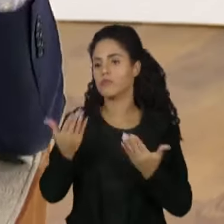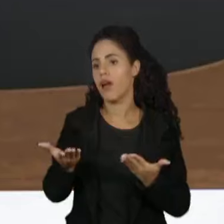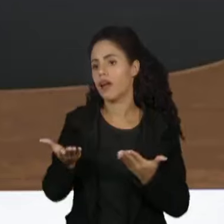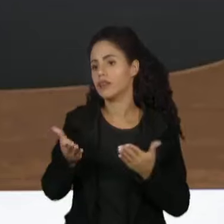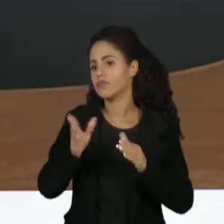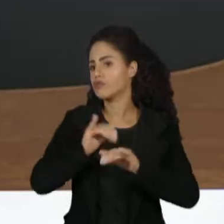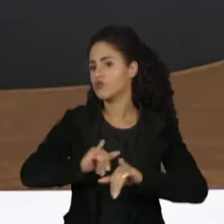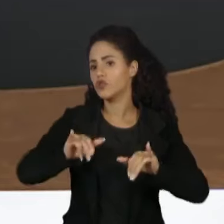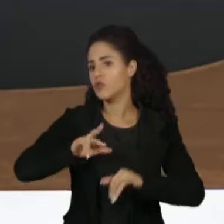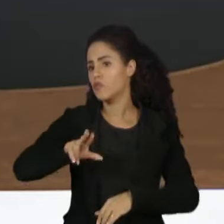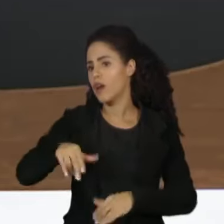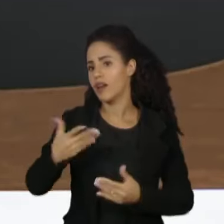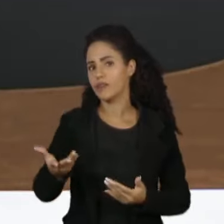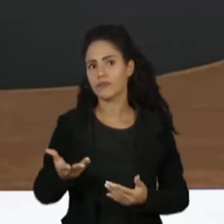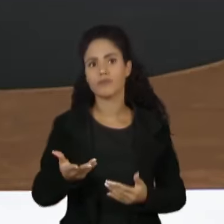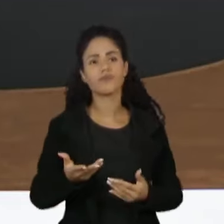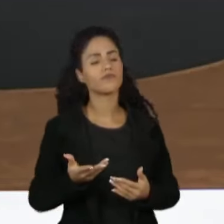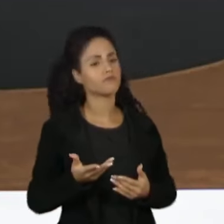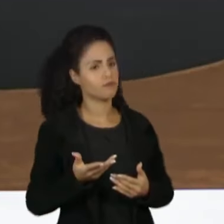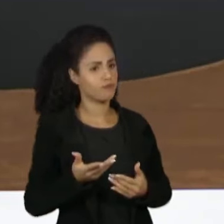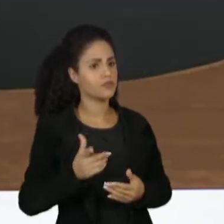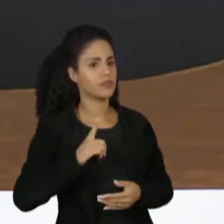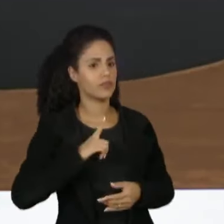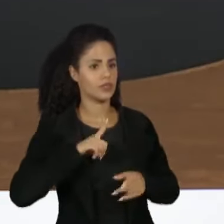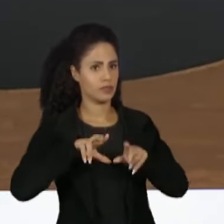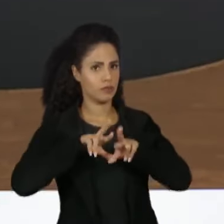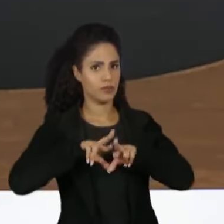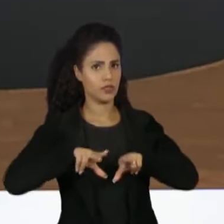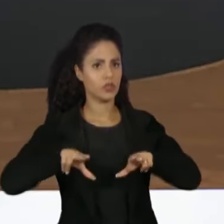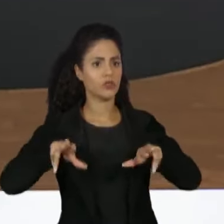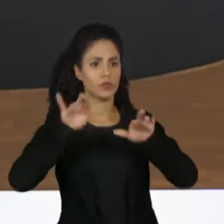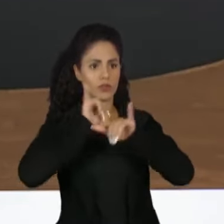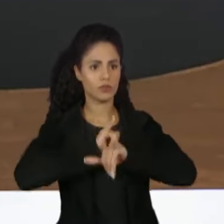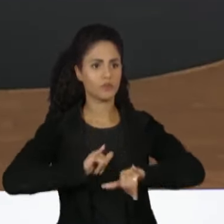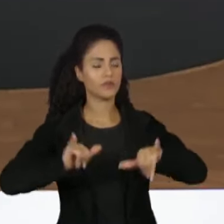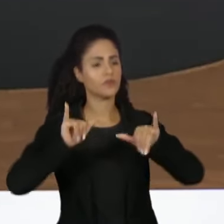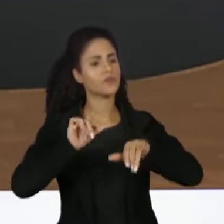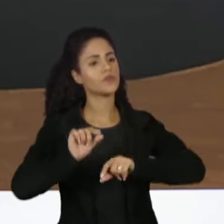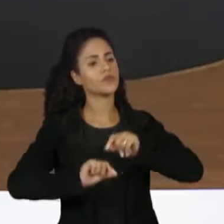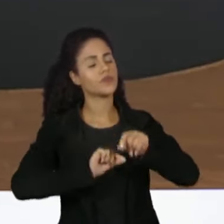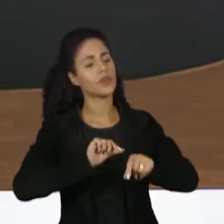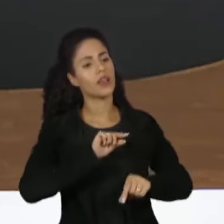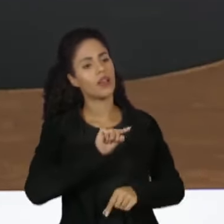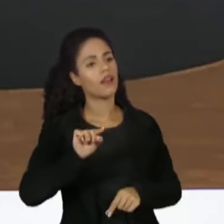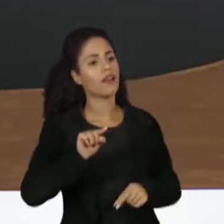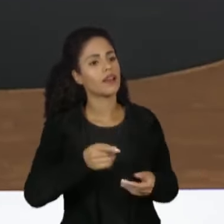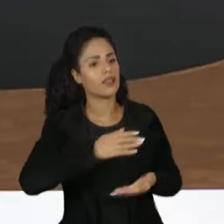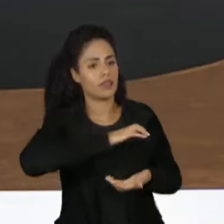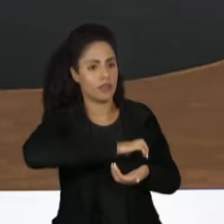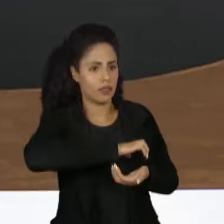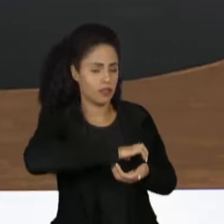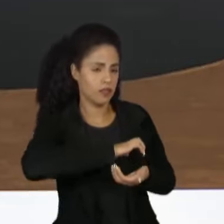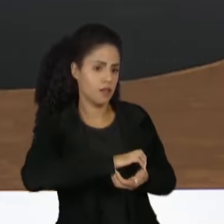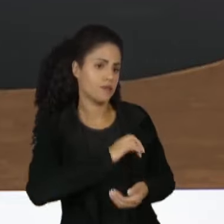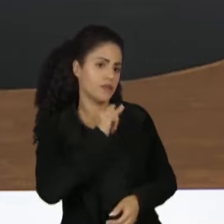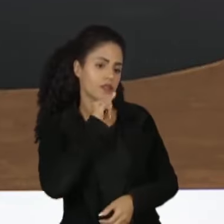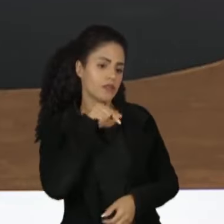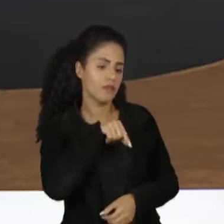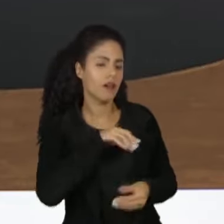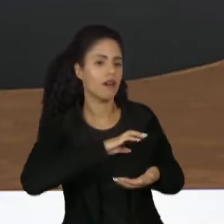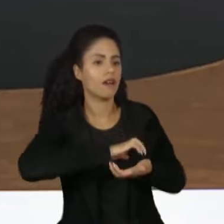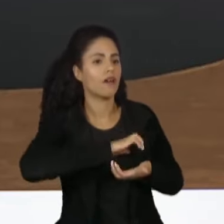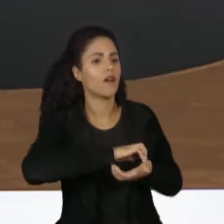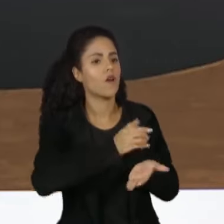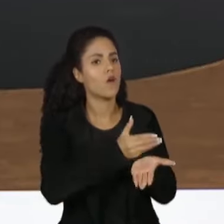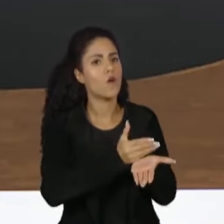notícia, porque é uma coisa que tem redução de poder monocrático. E as coisas que são notícia são aquelas em que o Congresso, por exemplo,